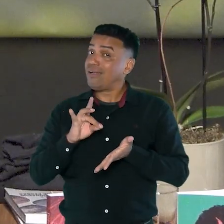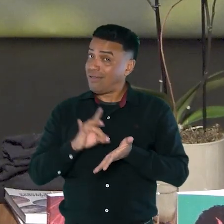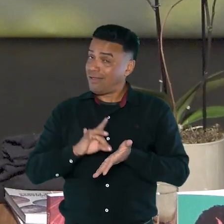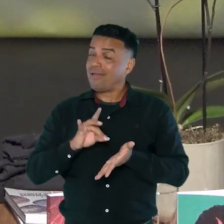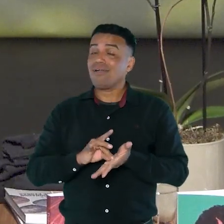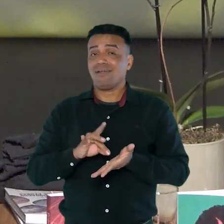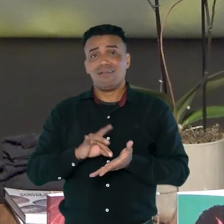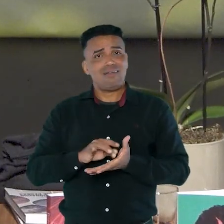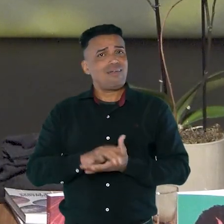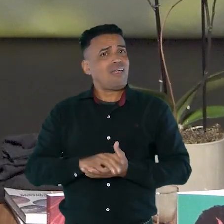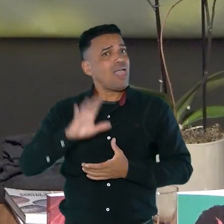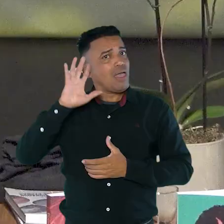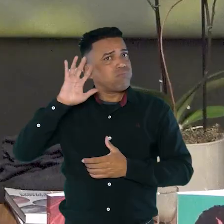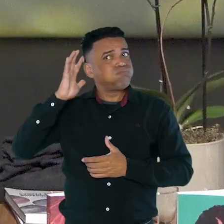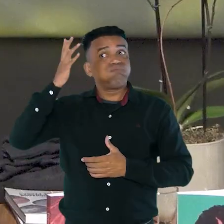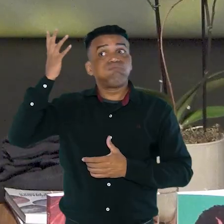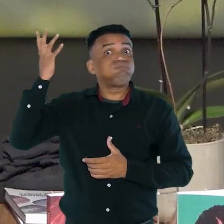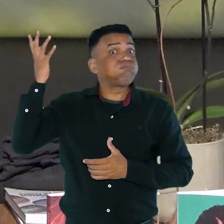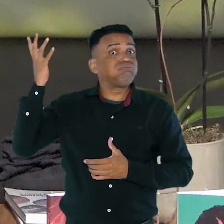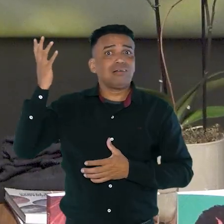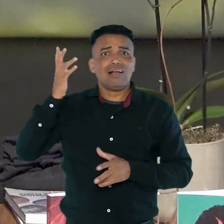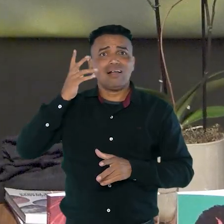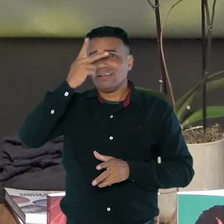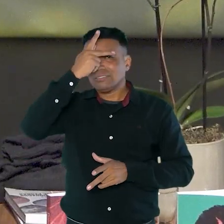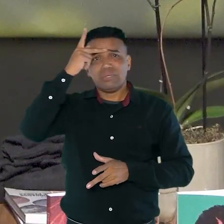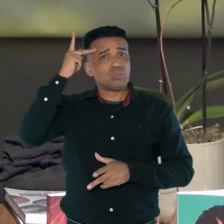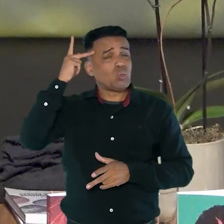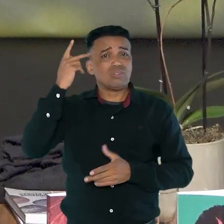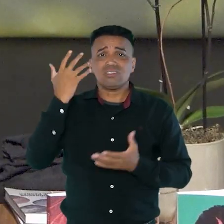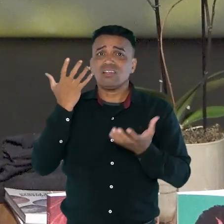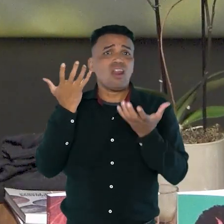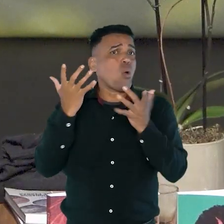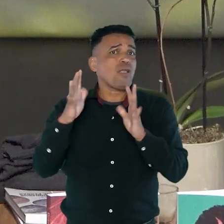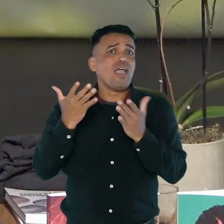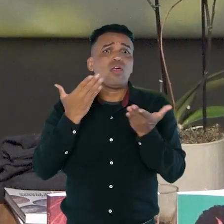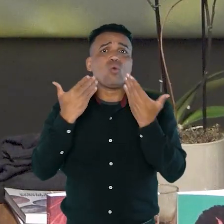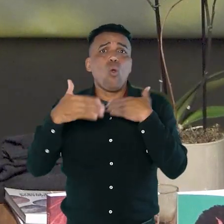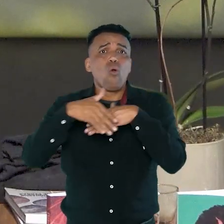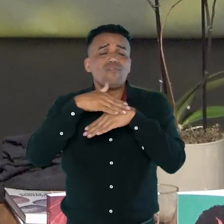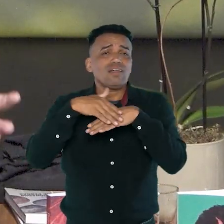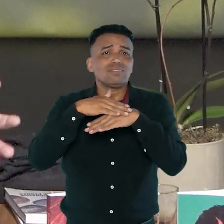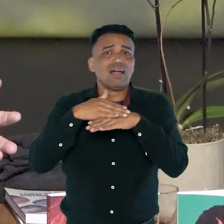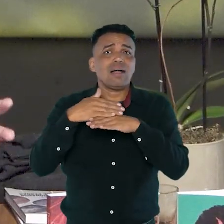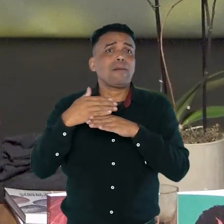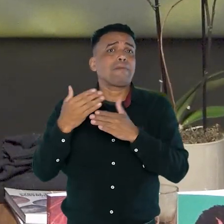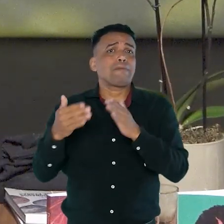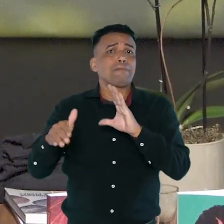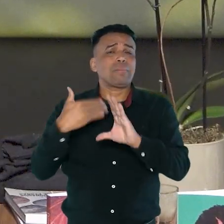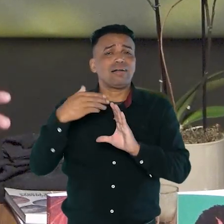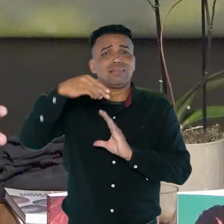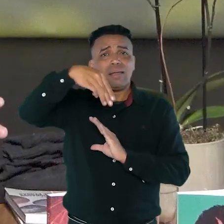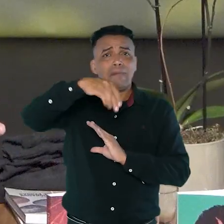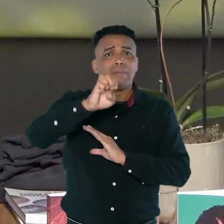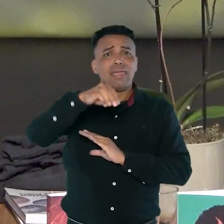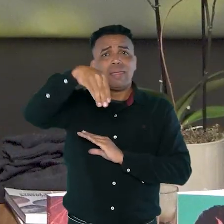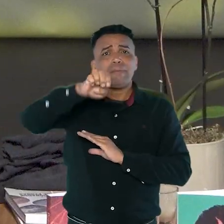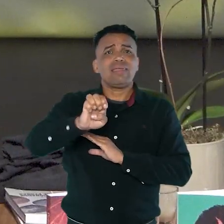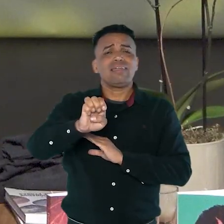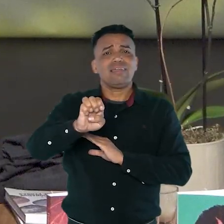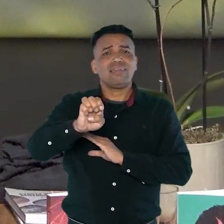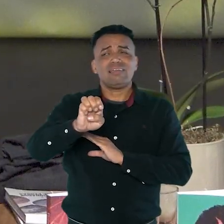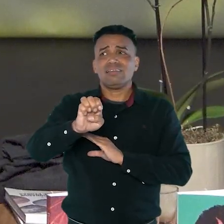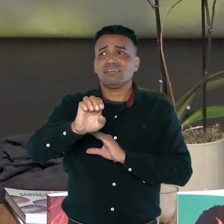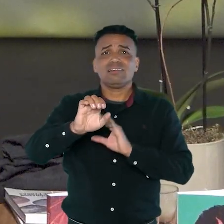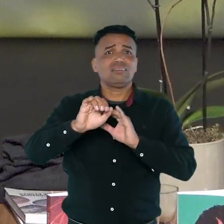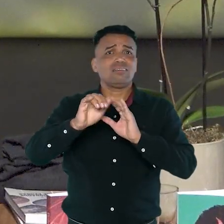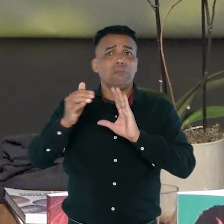Não, mas é um fenômeno. As pessoas, elas não querem trocar ideias, mano. Ela te manda um meme sobre alguma coisa e